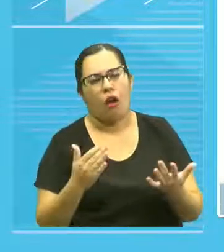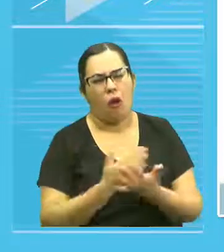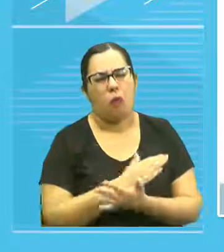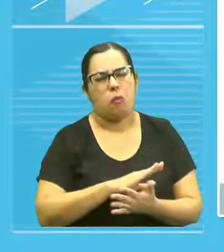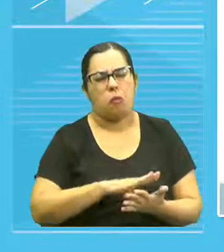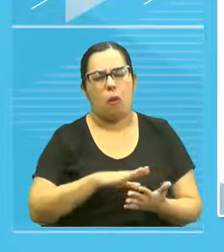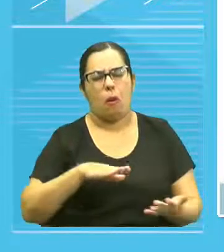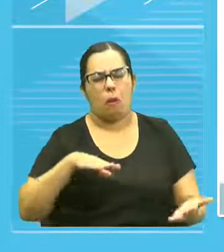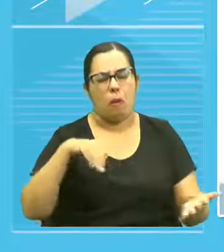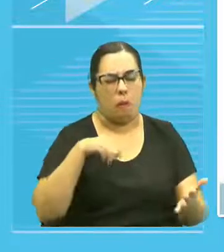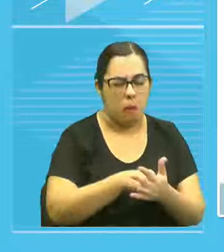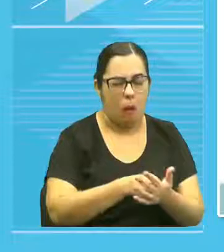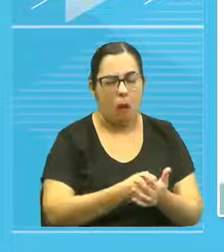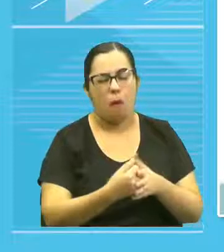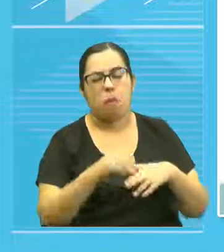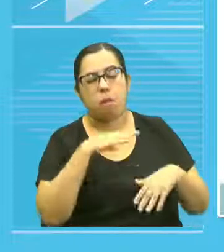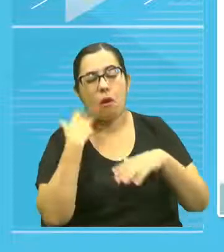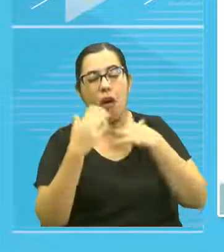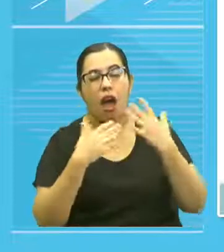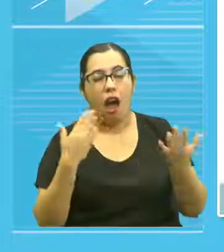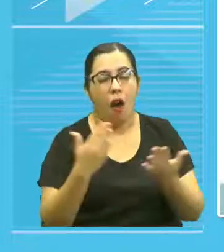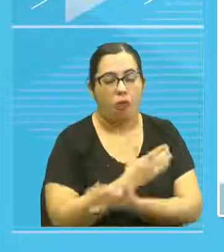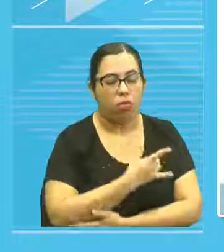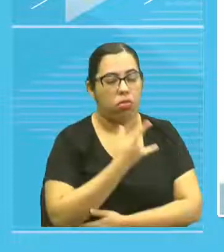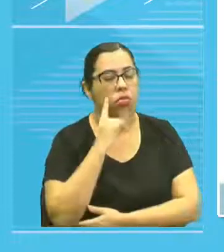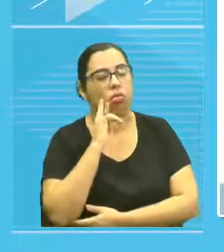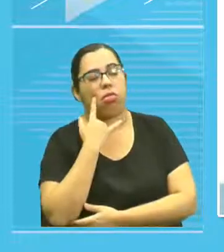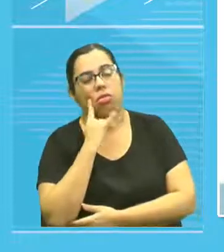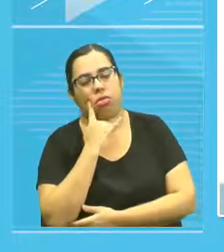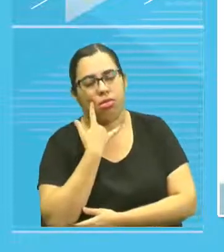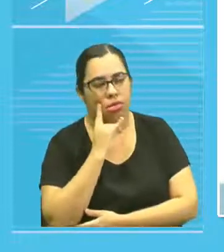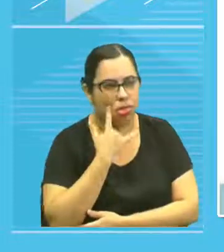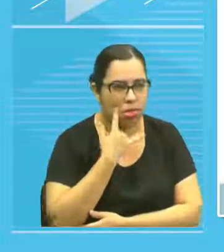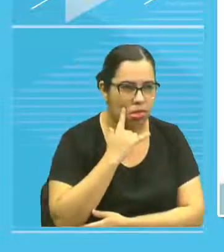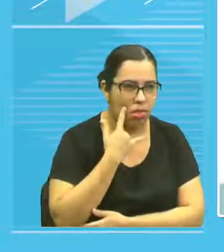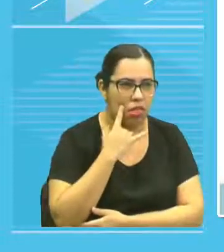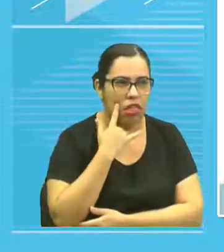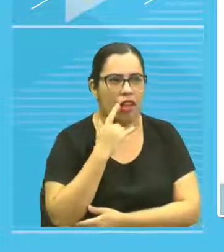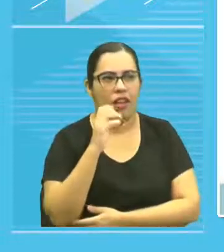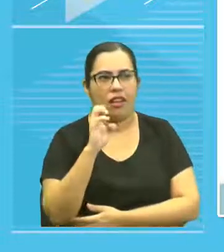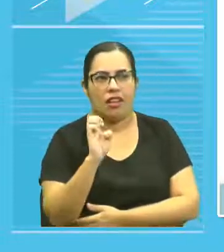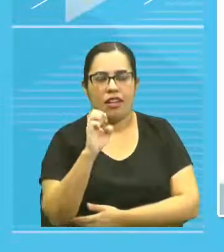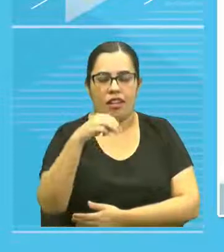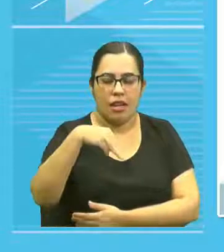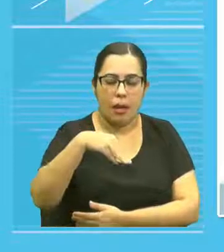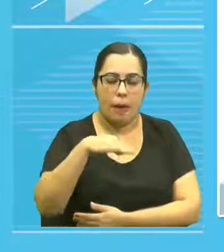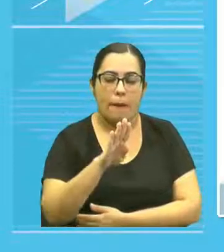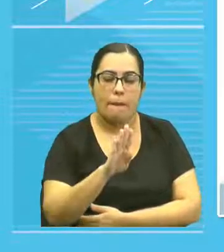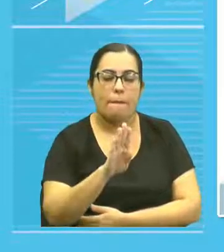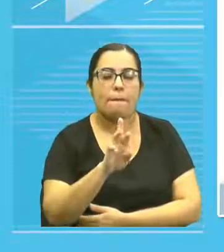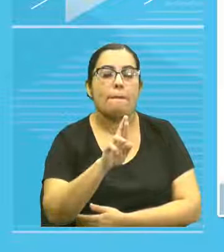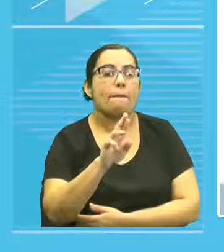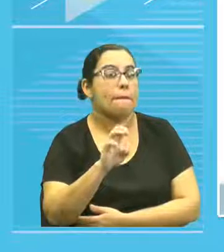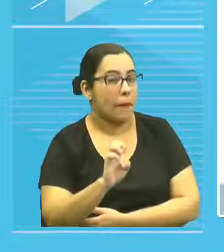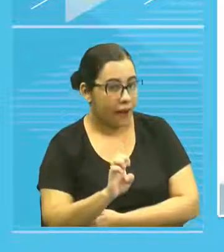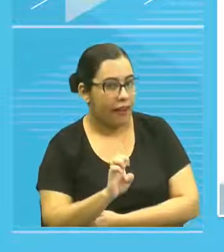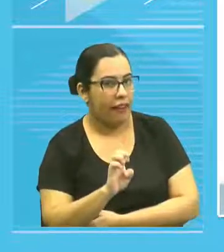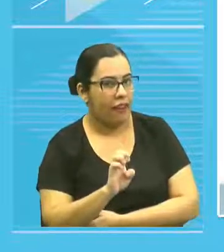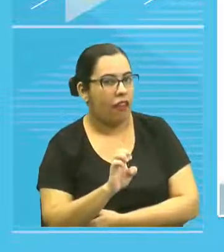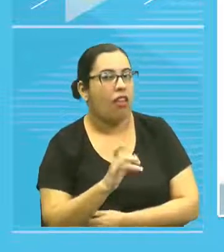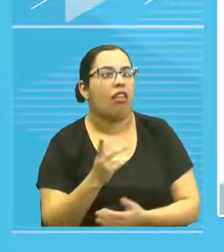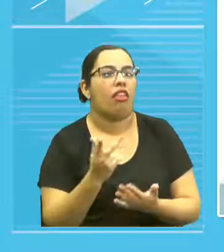graves né foi cometido por Condutores embriagados embriagado o embry embriagados aí eu